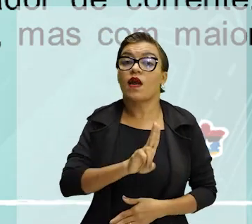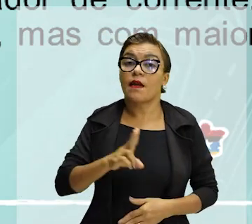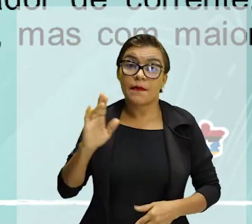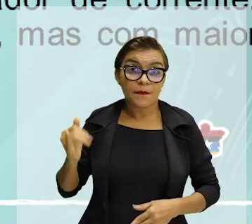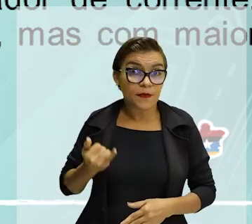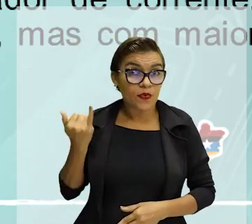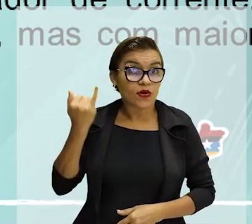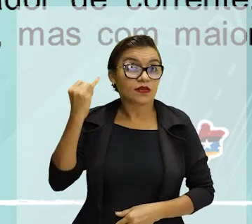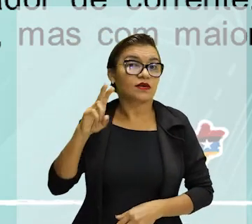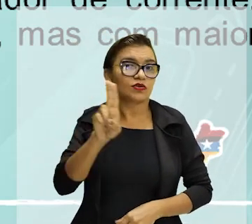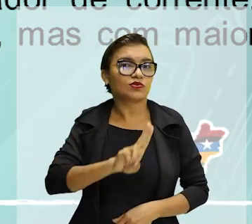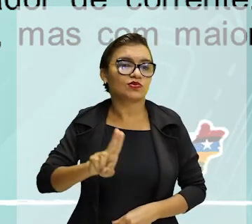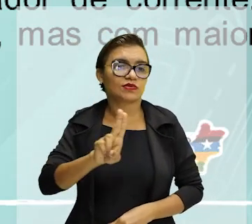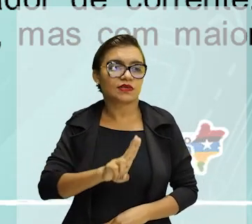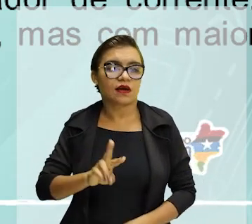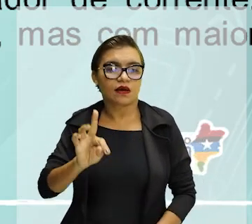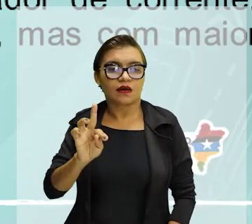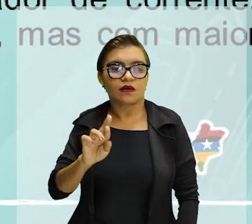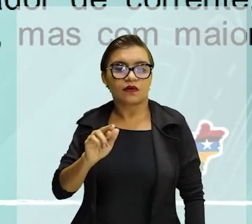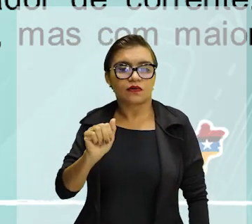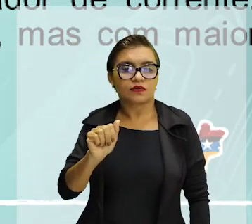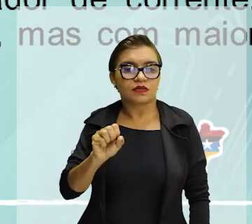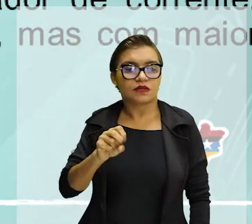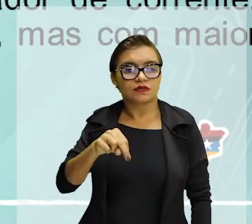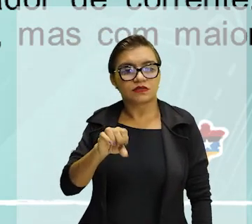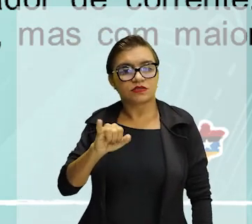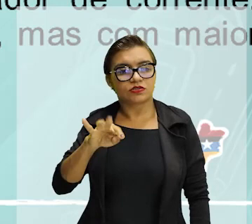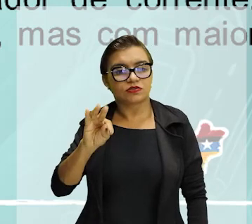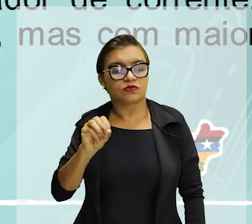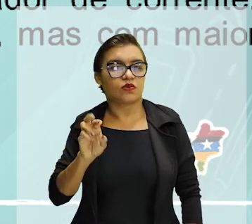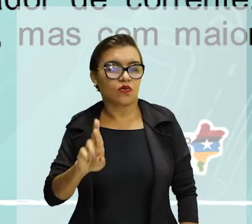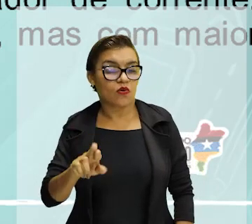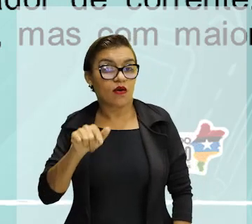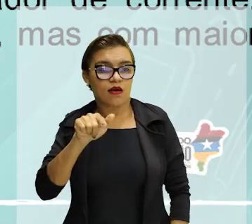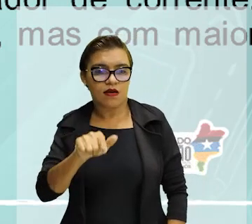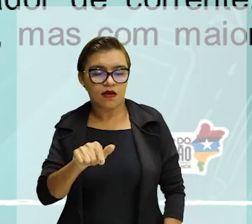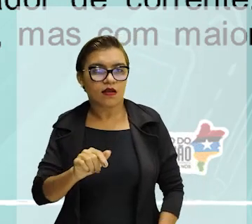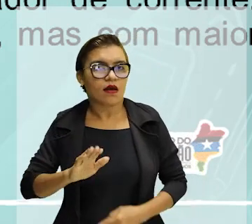elevar a tensão do sinal sonoro, ok? Então ele amplifica ali o sinal.